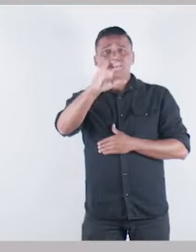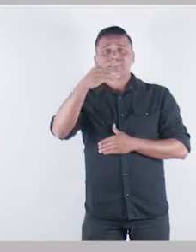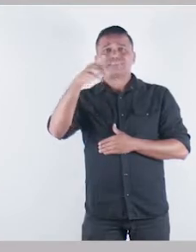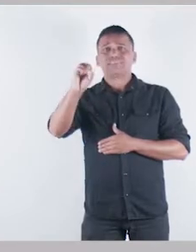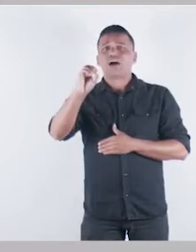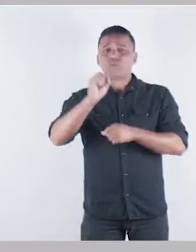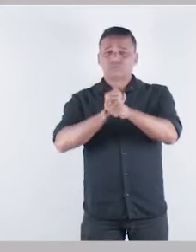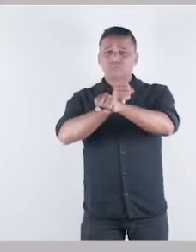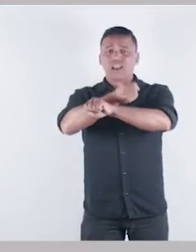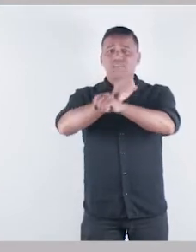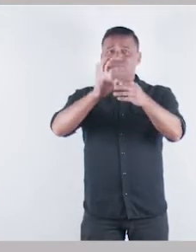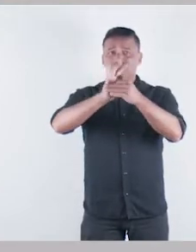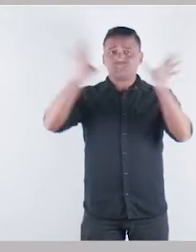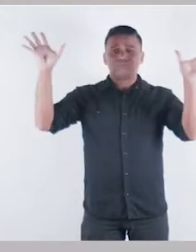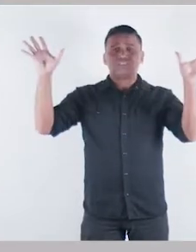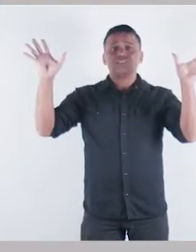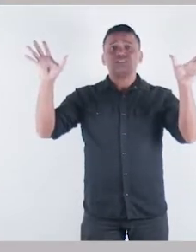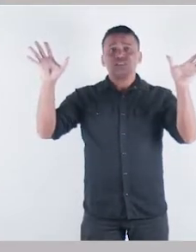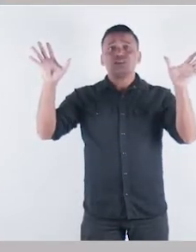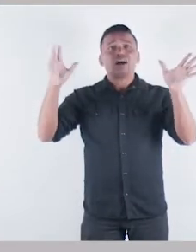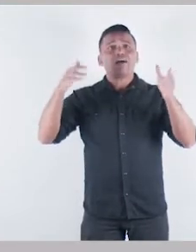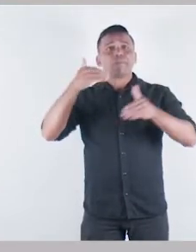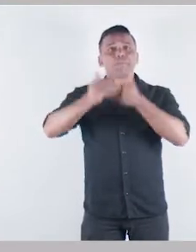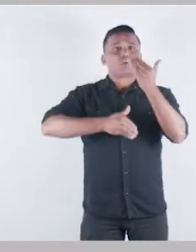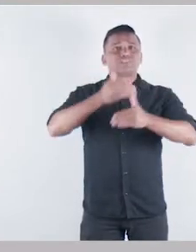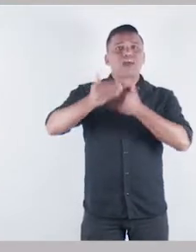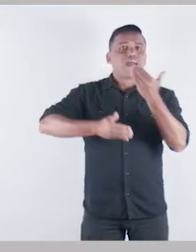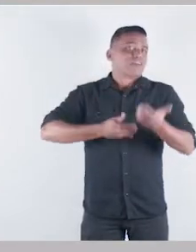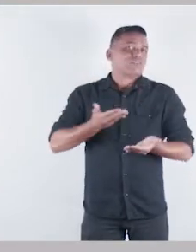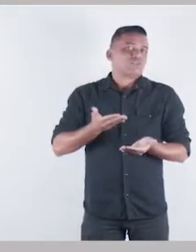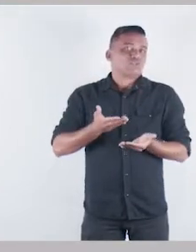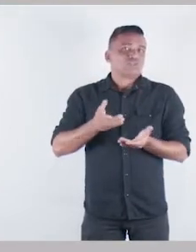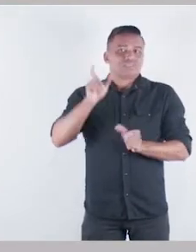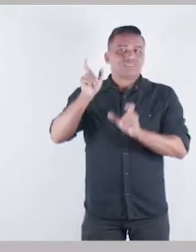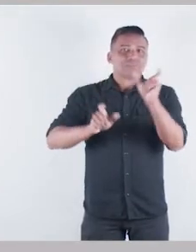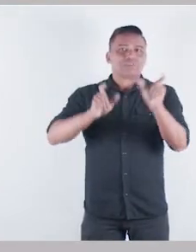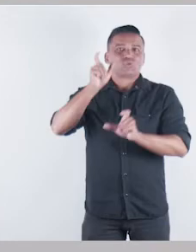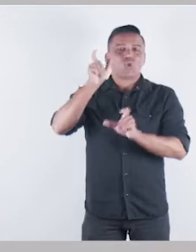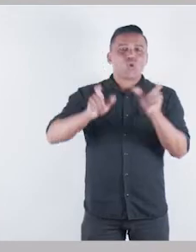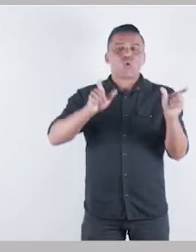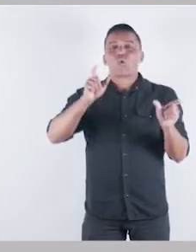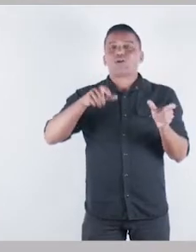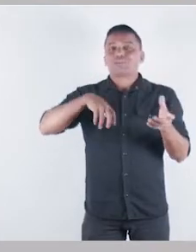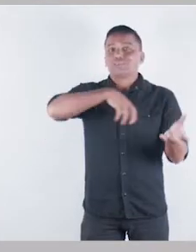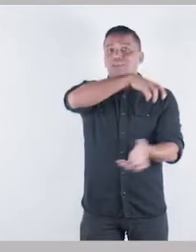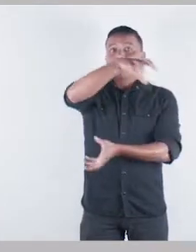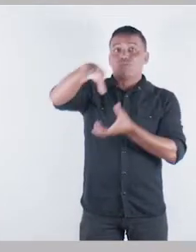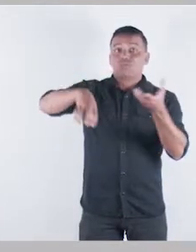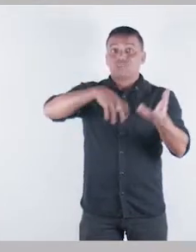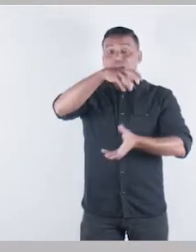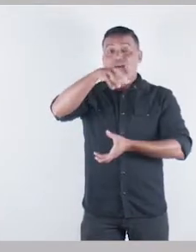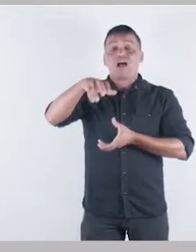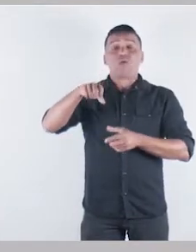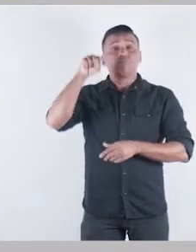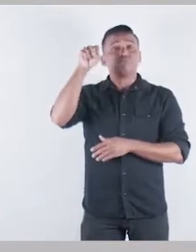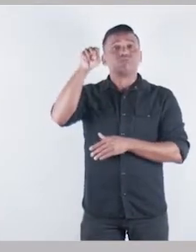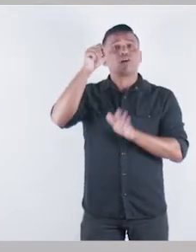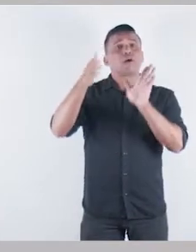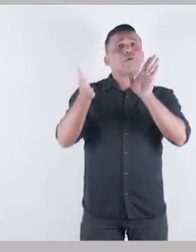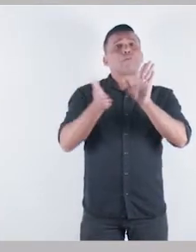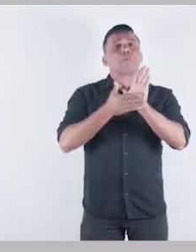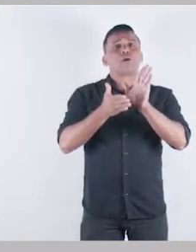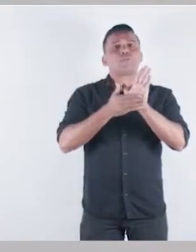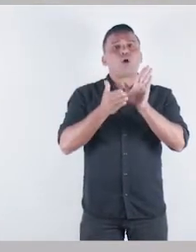o processo abolicionista, porque os abolicionistas, digamos, revolucionários, propunham uma